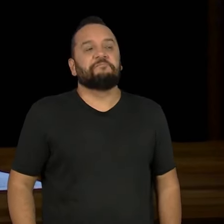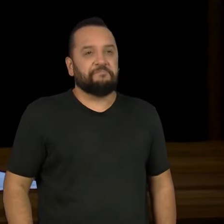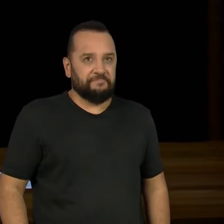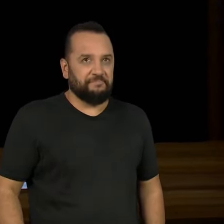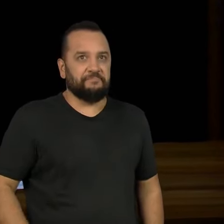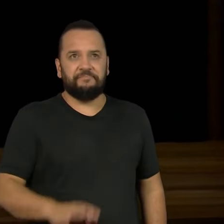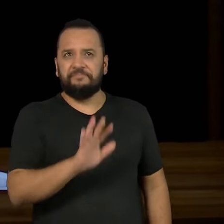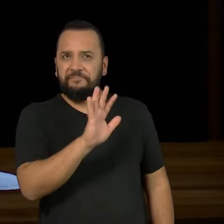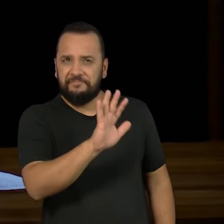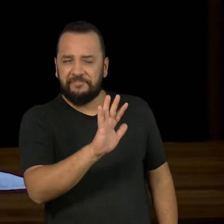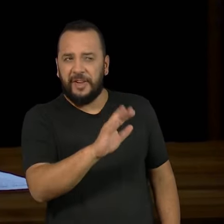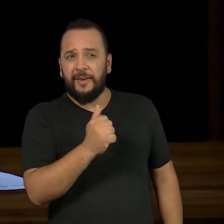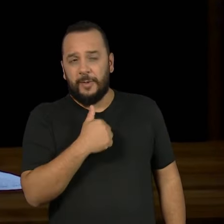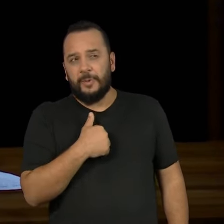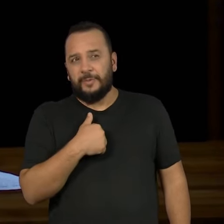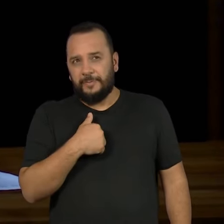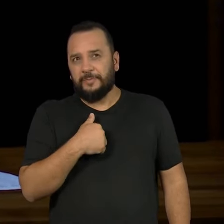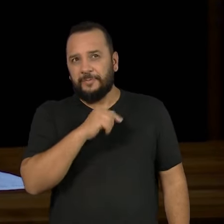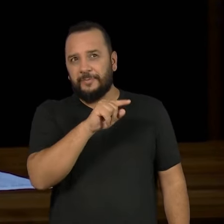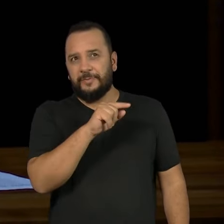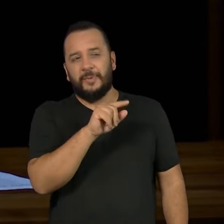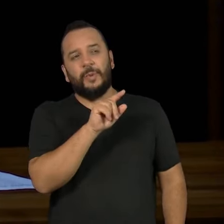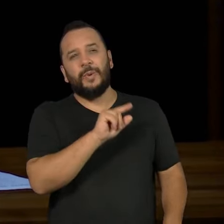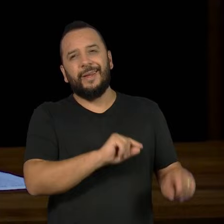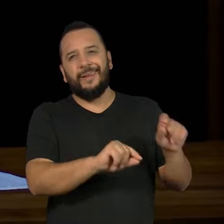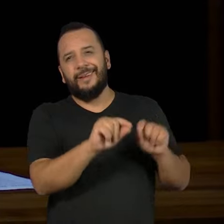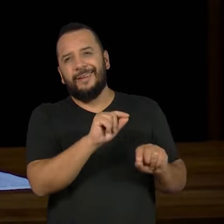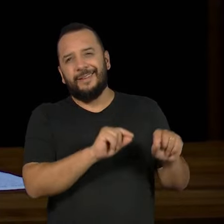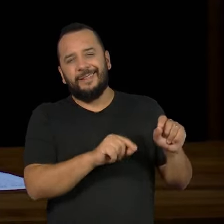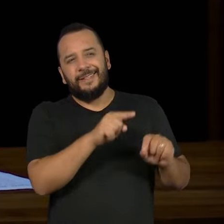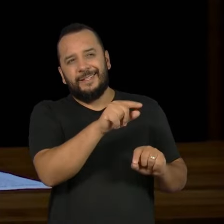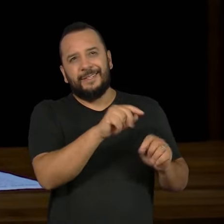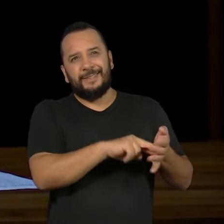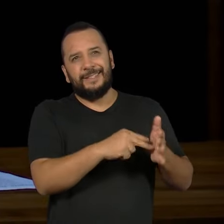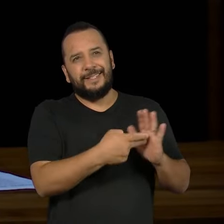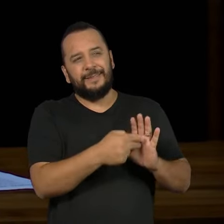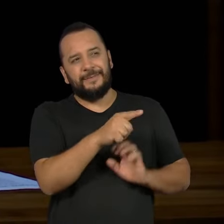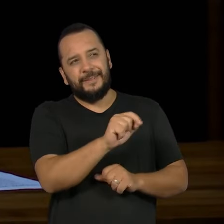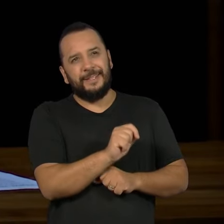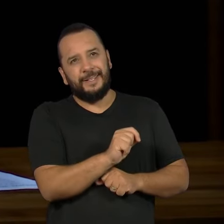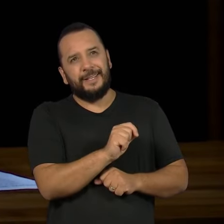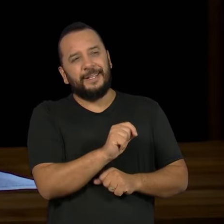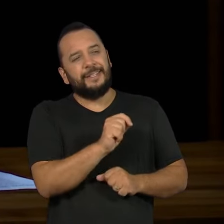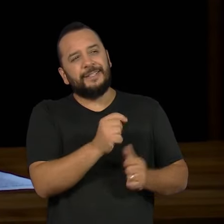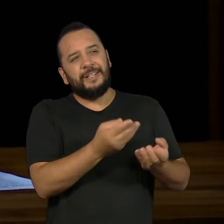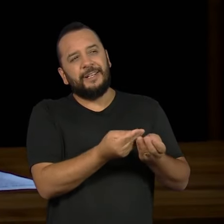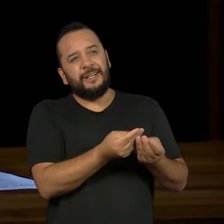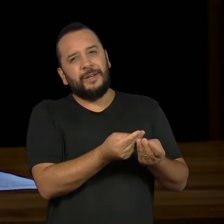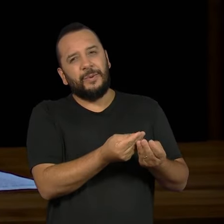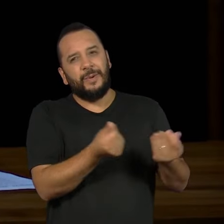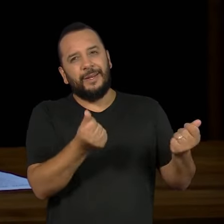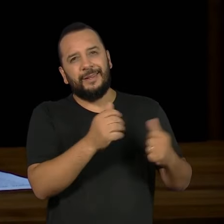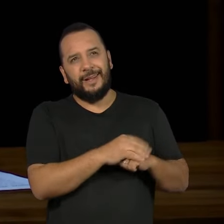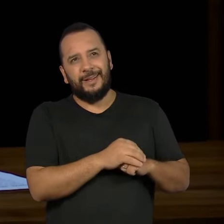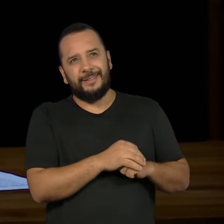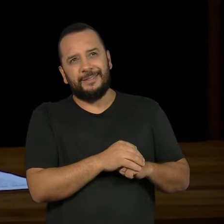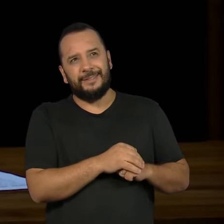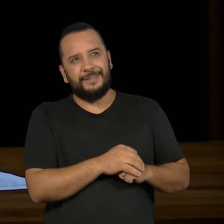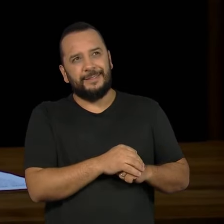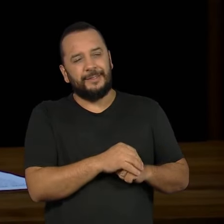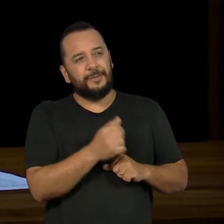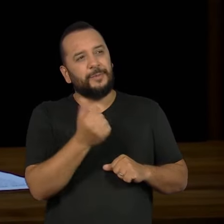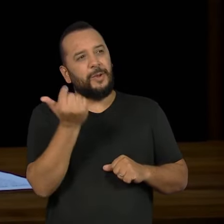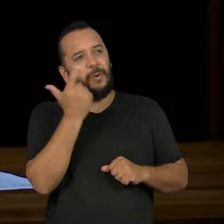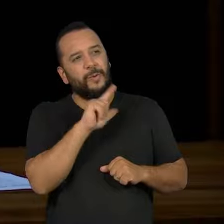ainda fechar por aí o que que isso significa em termos de eficiência para se eleger